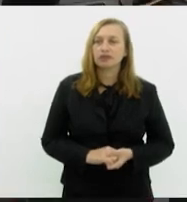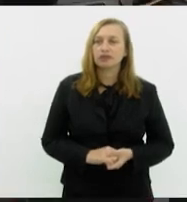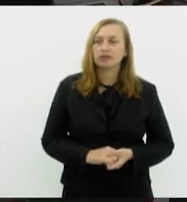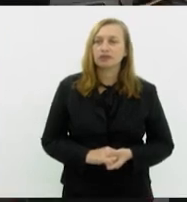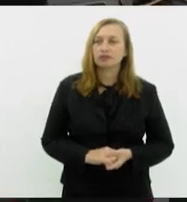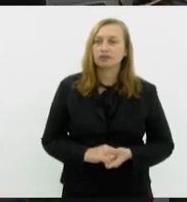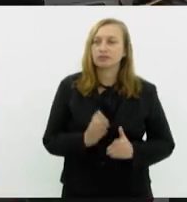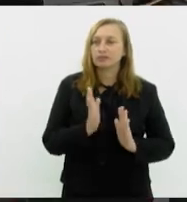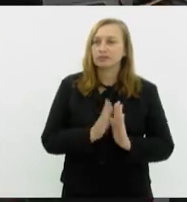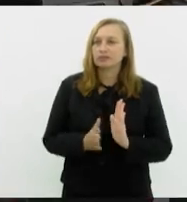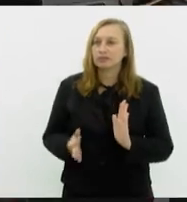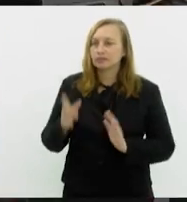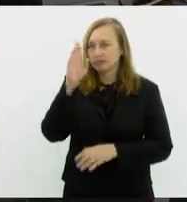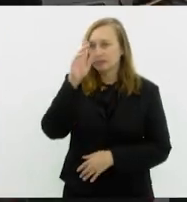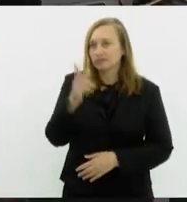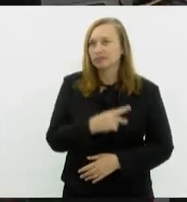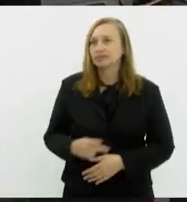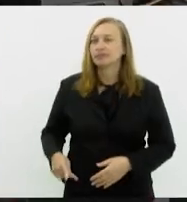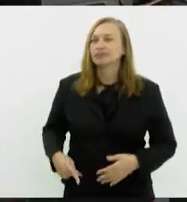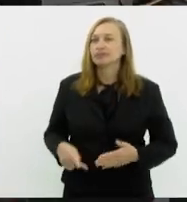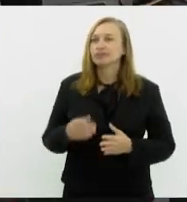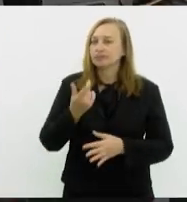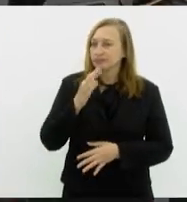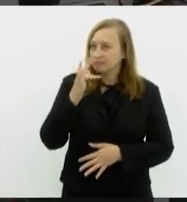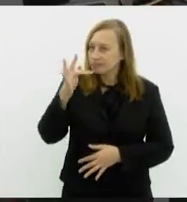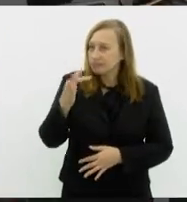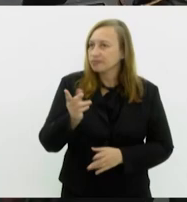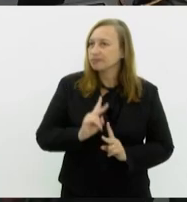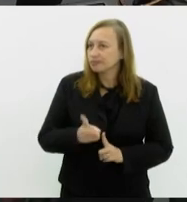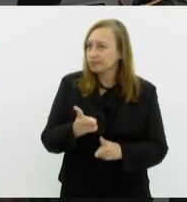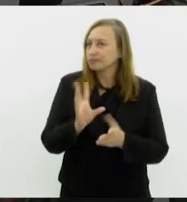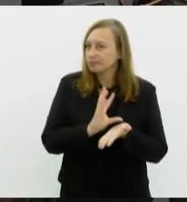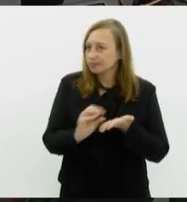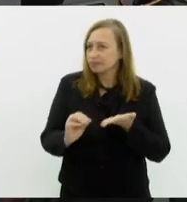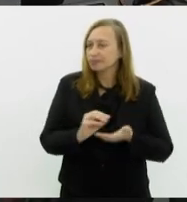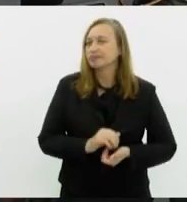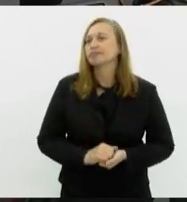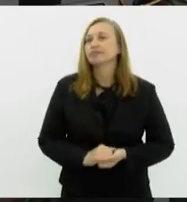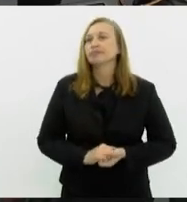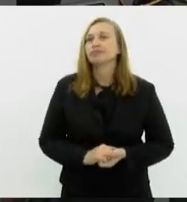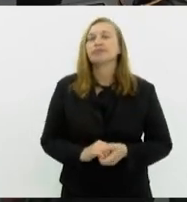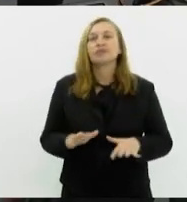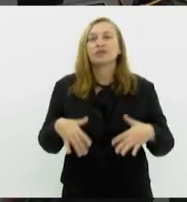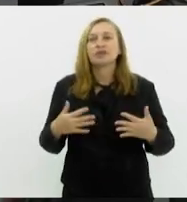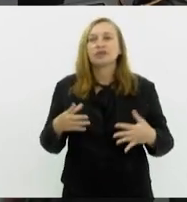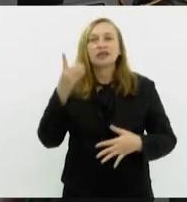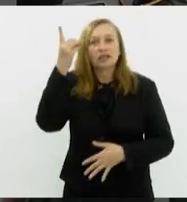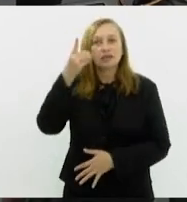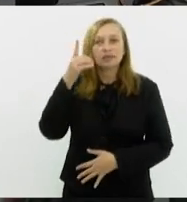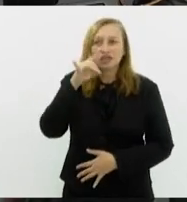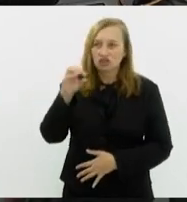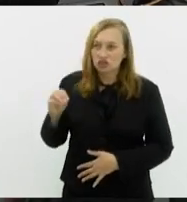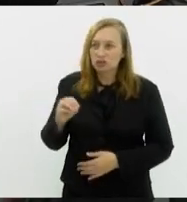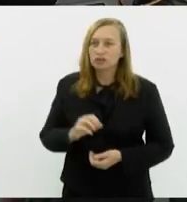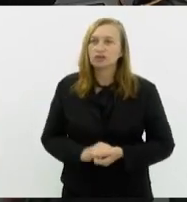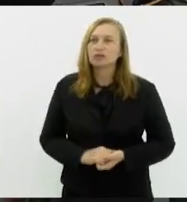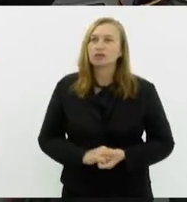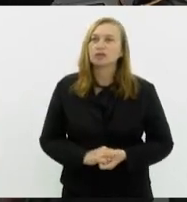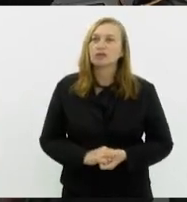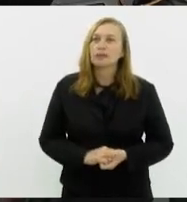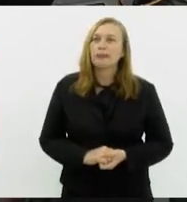Pela ordem. Deputado, brevidade para a gente continuar aqui a pauta. Deputado Dino,